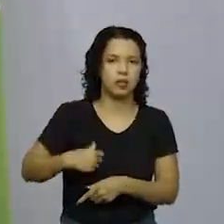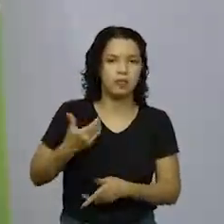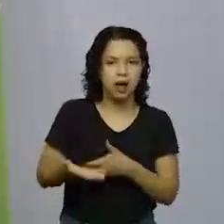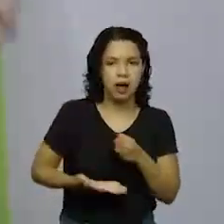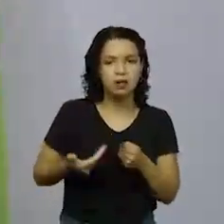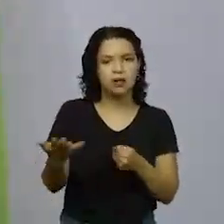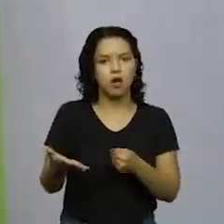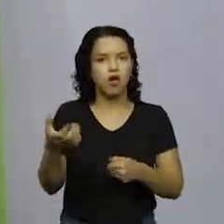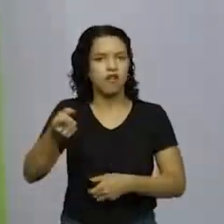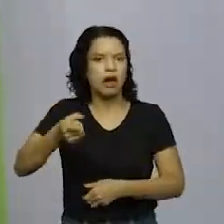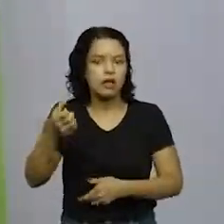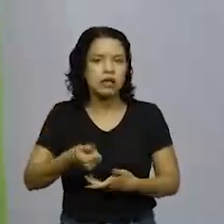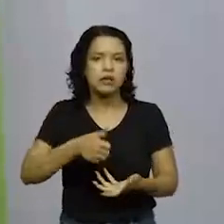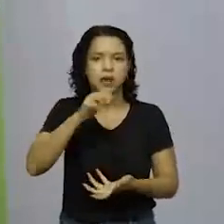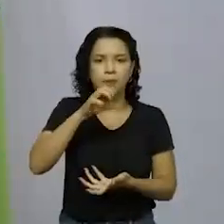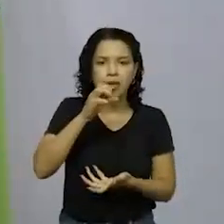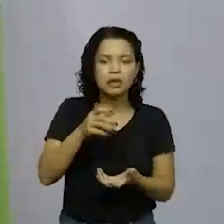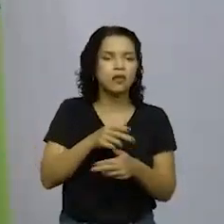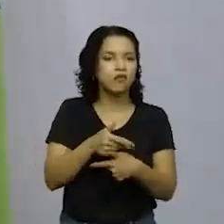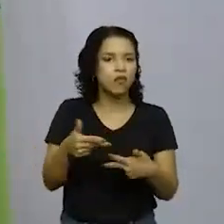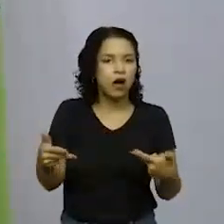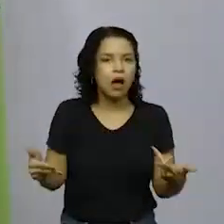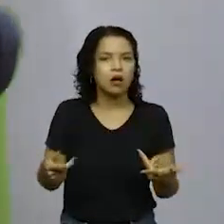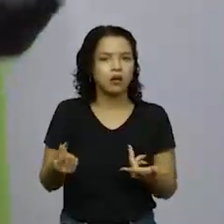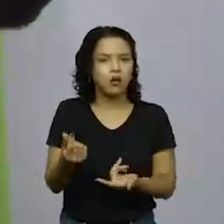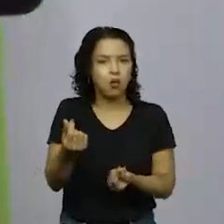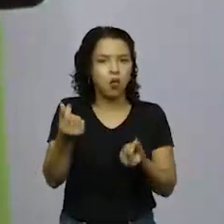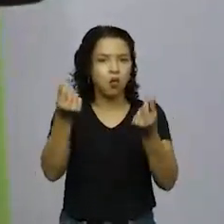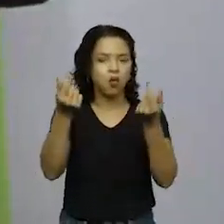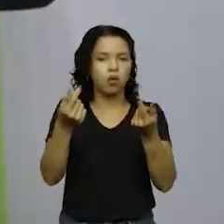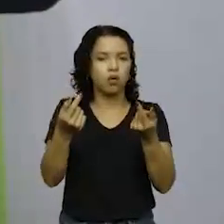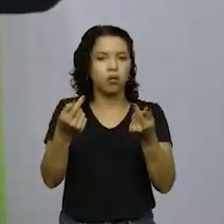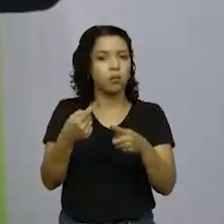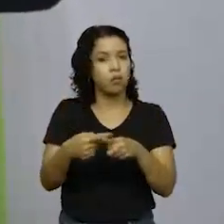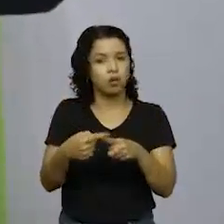da bebida, de tudo, porque, afinal de contas, alguém tem que